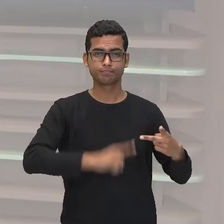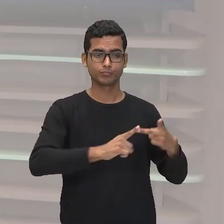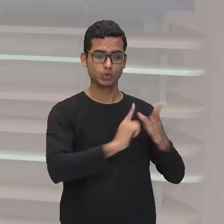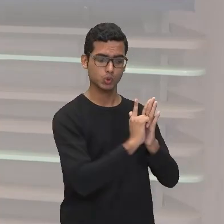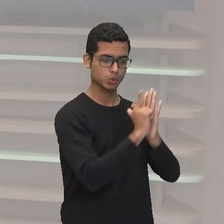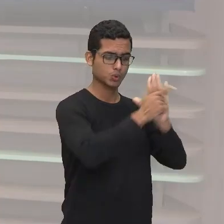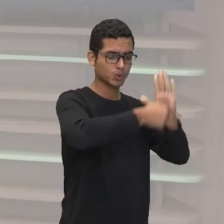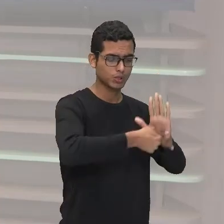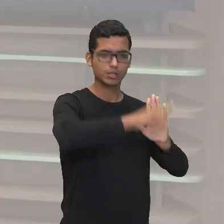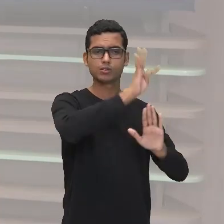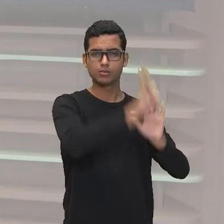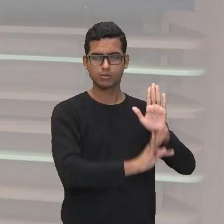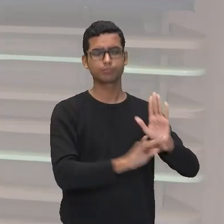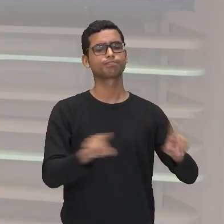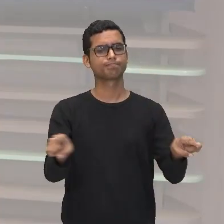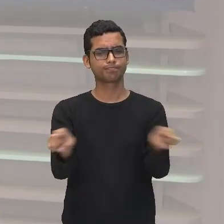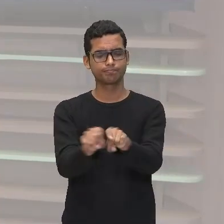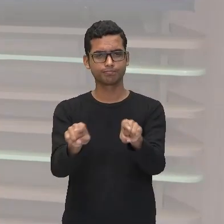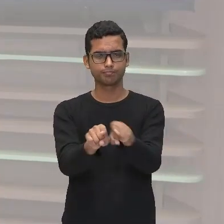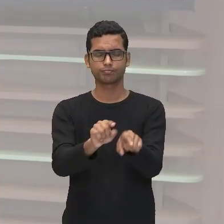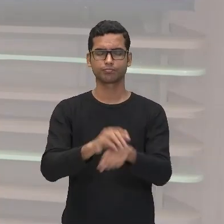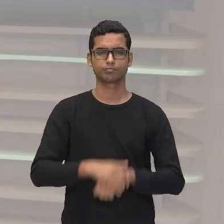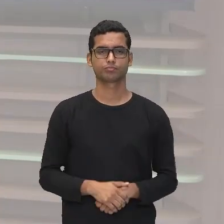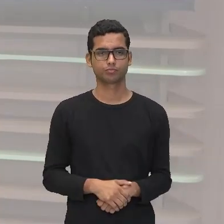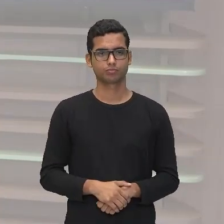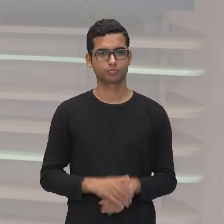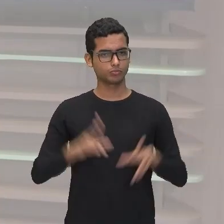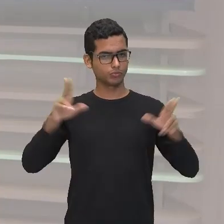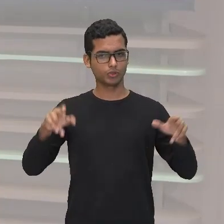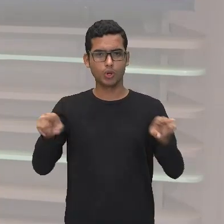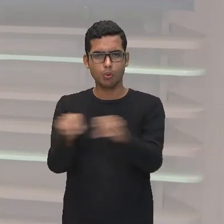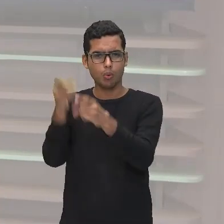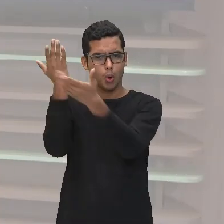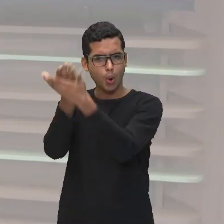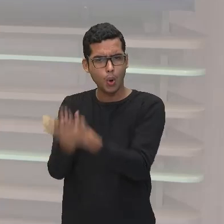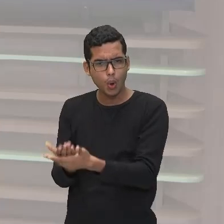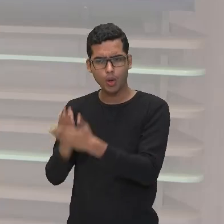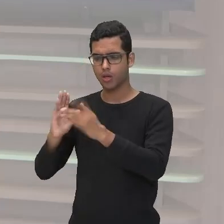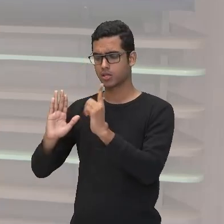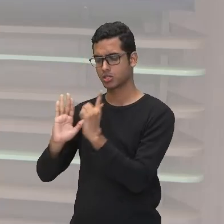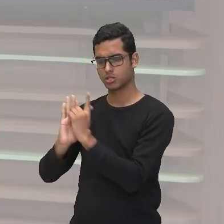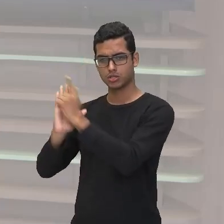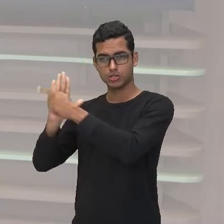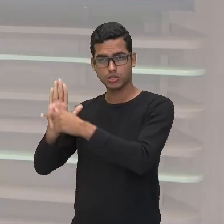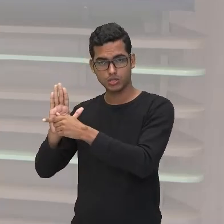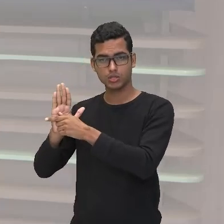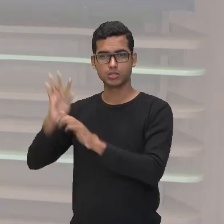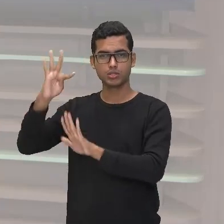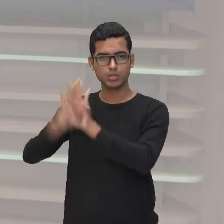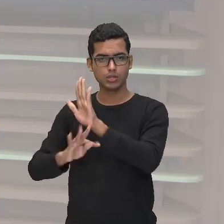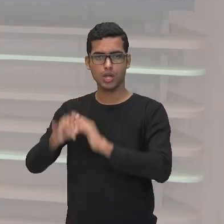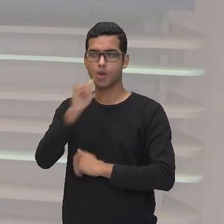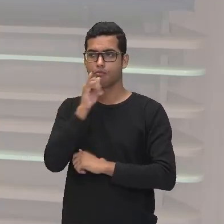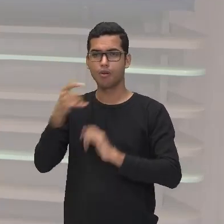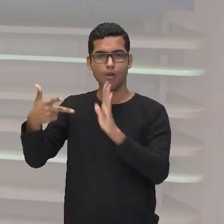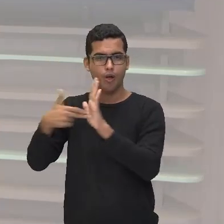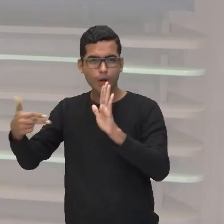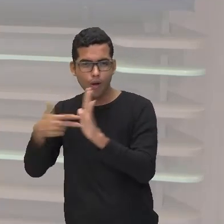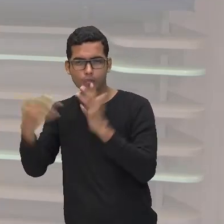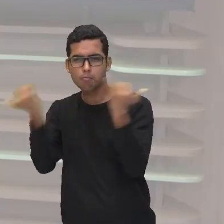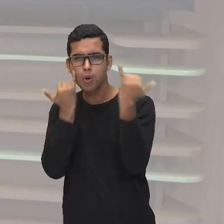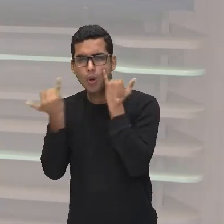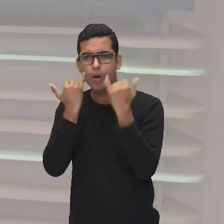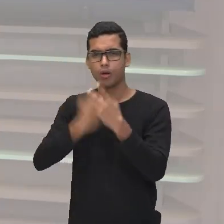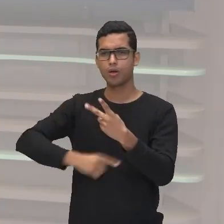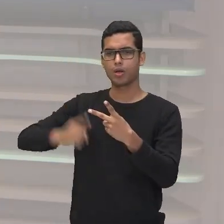Como assim, professor? Sim, é um gênero textual. Assim como você estuda os outros gêneros textuais, né? Como a notícia, uma